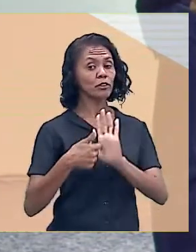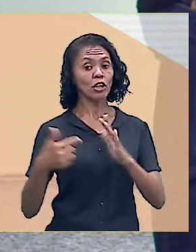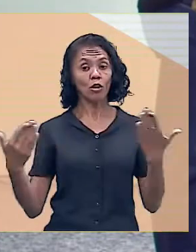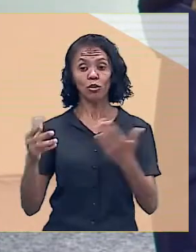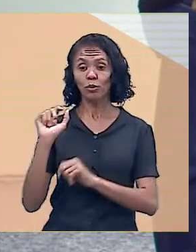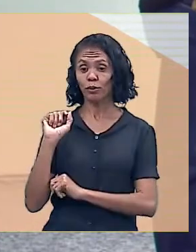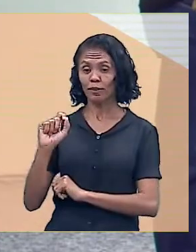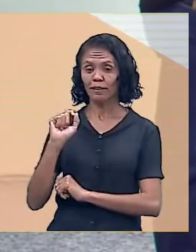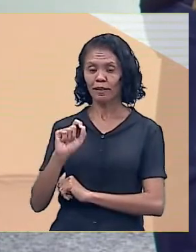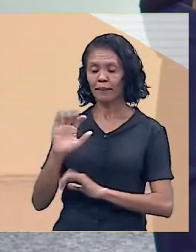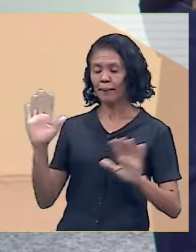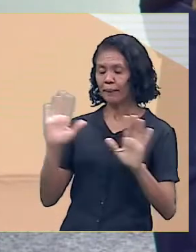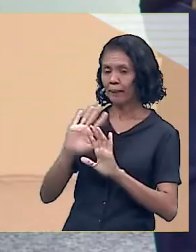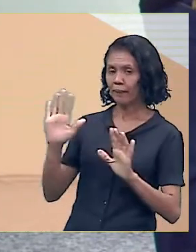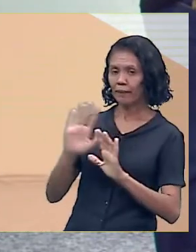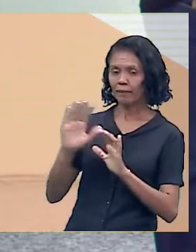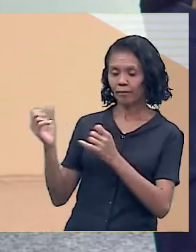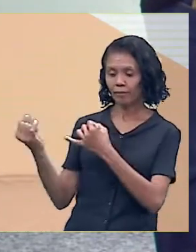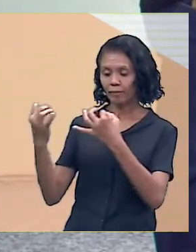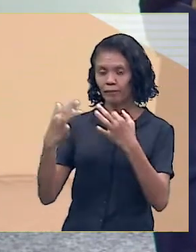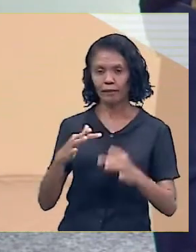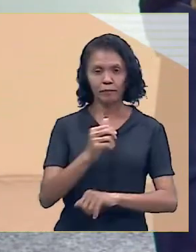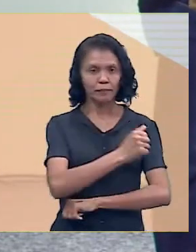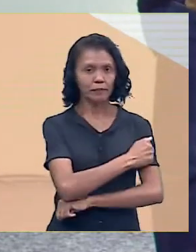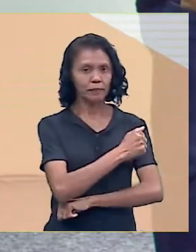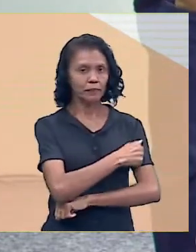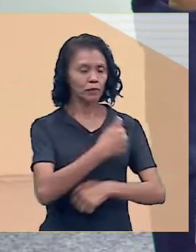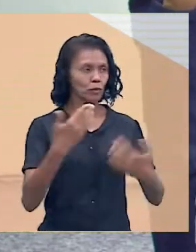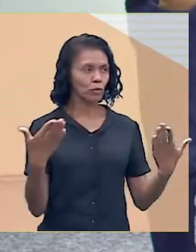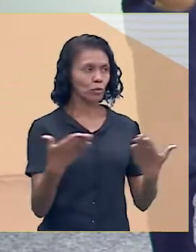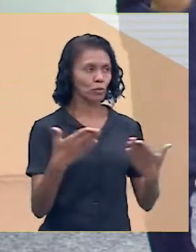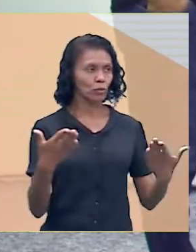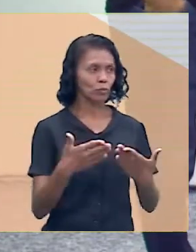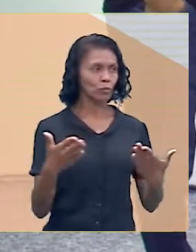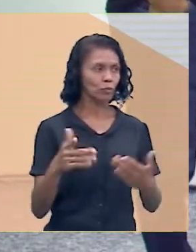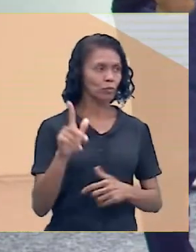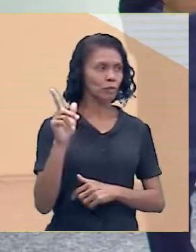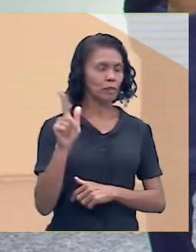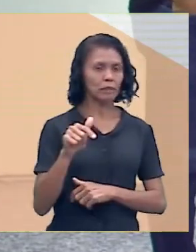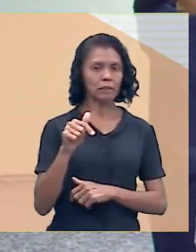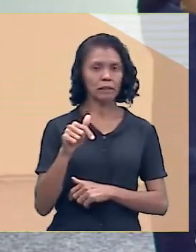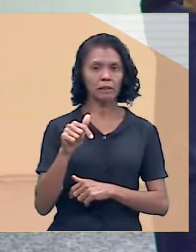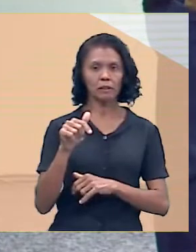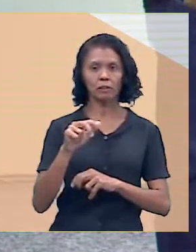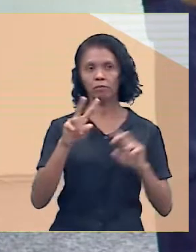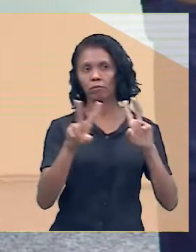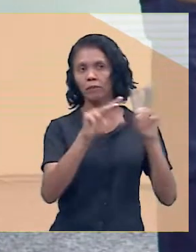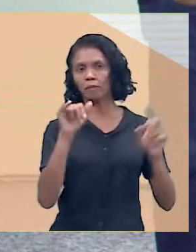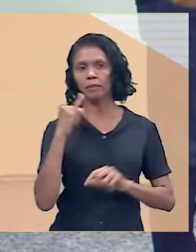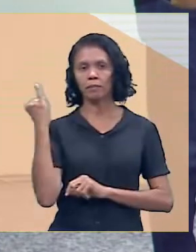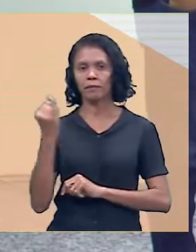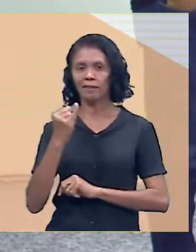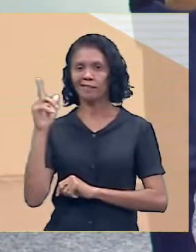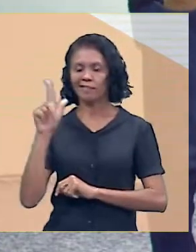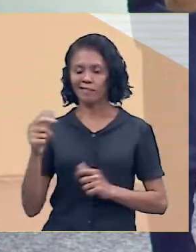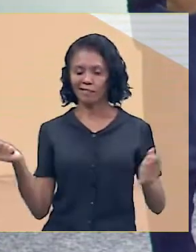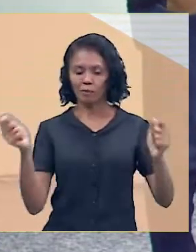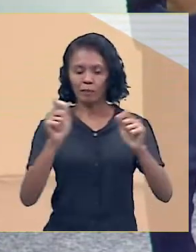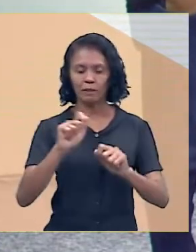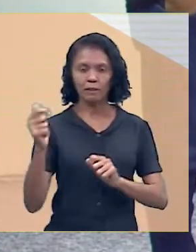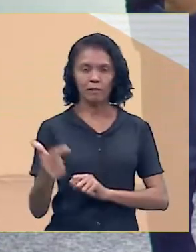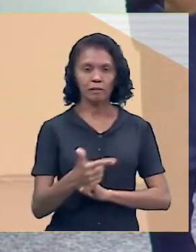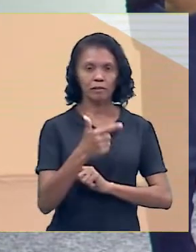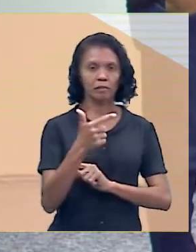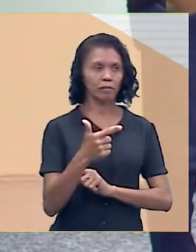seu para o seu Vinícius Freitas aqui para falar para os nossos Alunos hoje sobre uma parte fundamental da nossa redação que a competência de